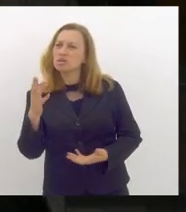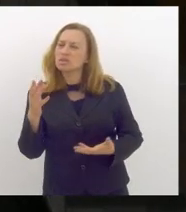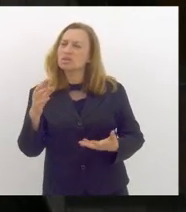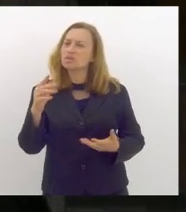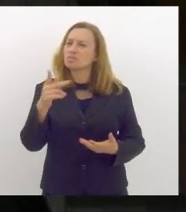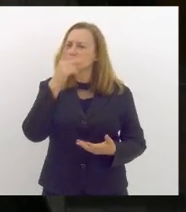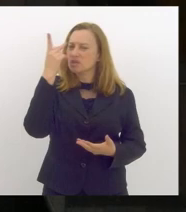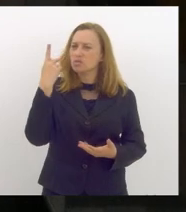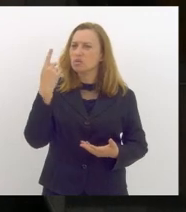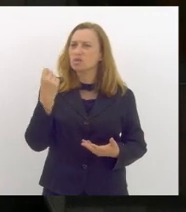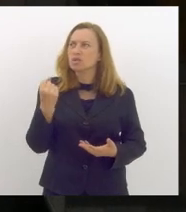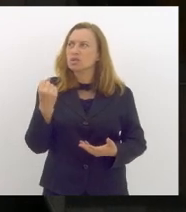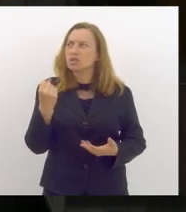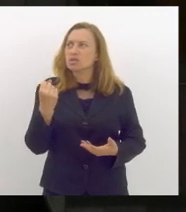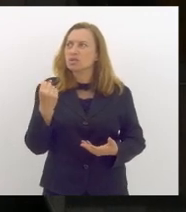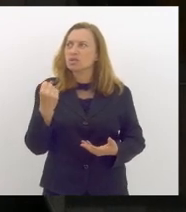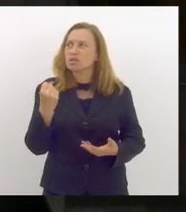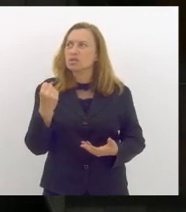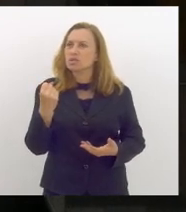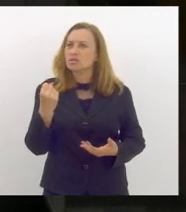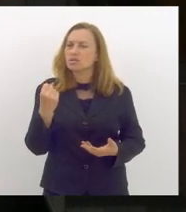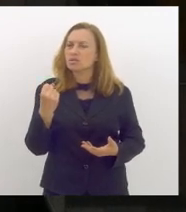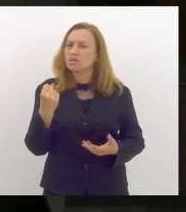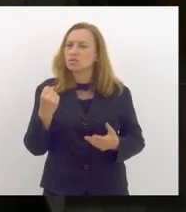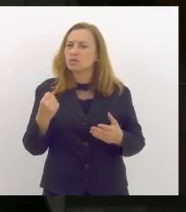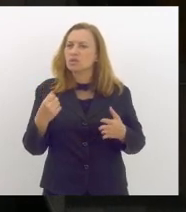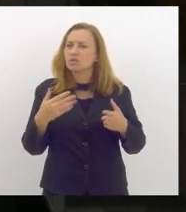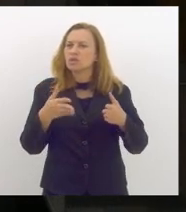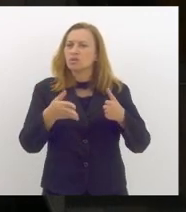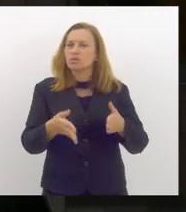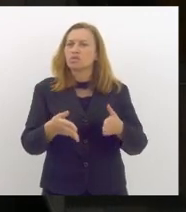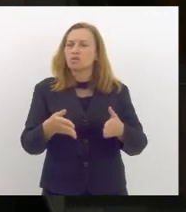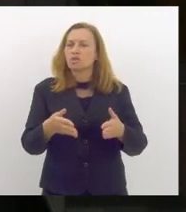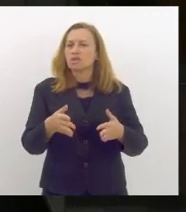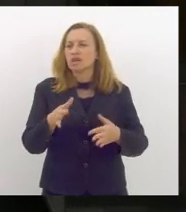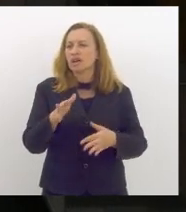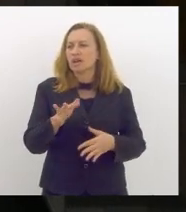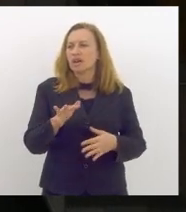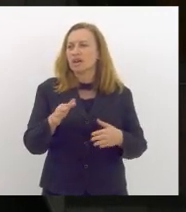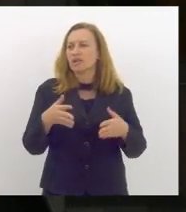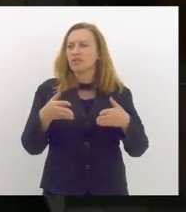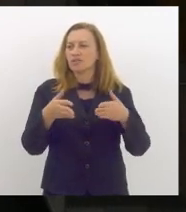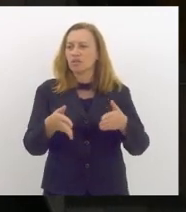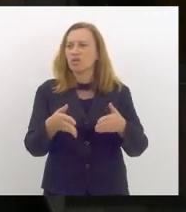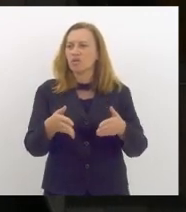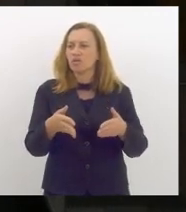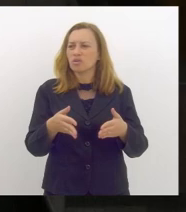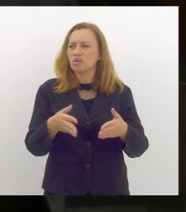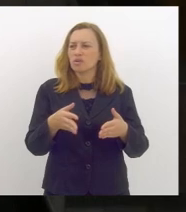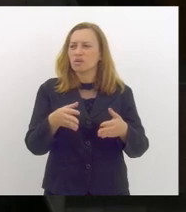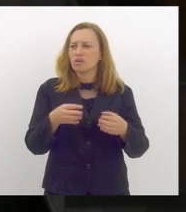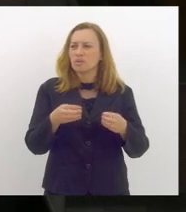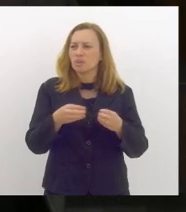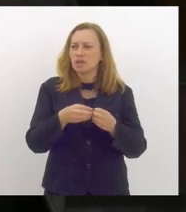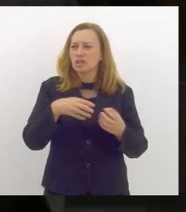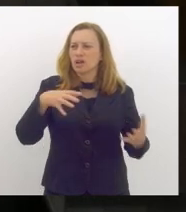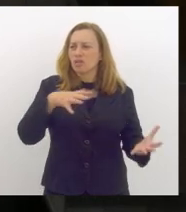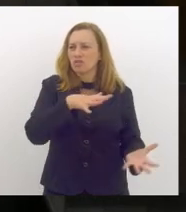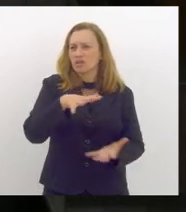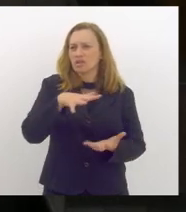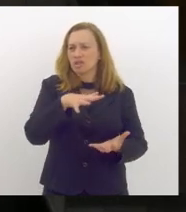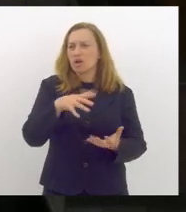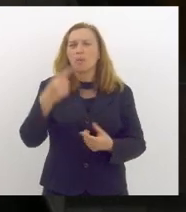são frutos sob o enfoque da metafísica são fruto de uma energia de um pensamento